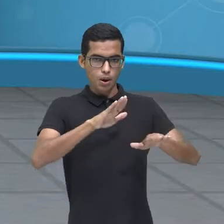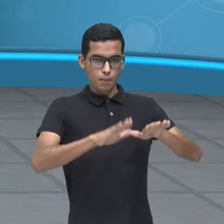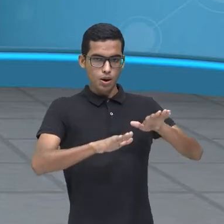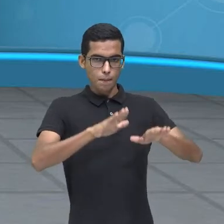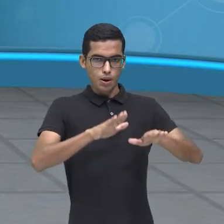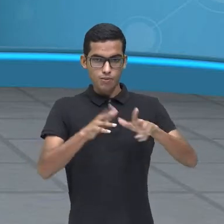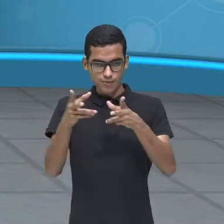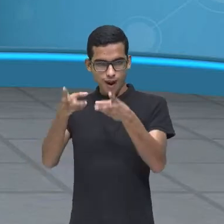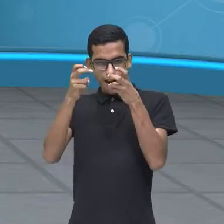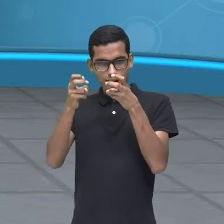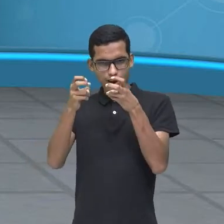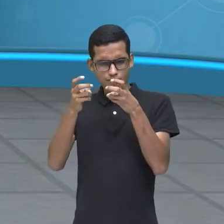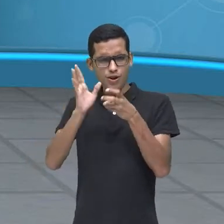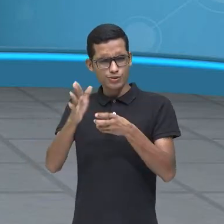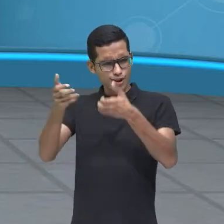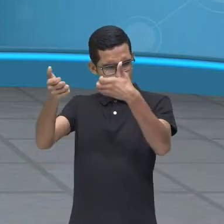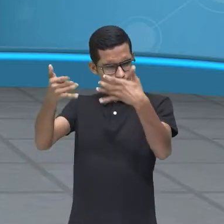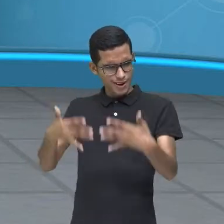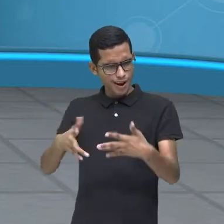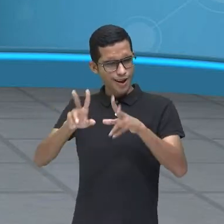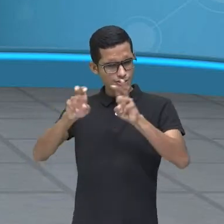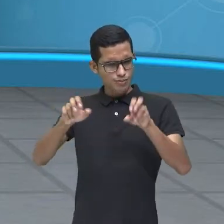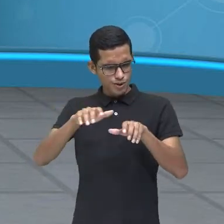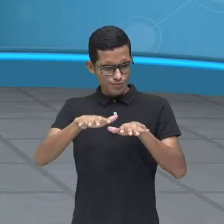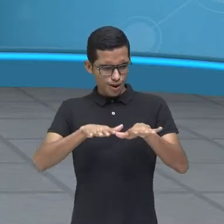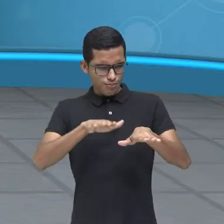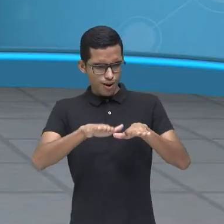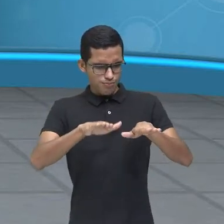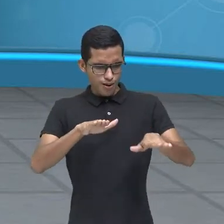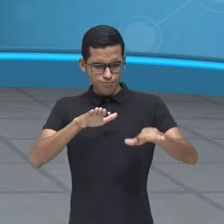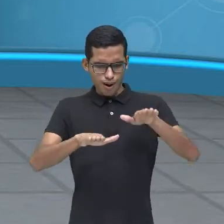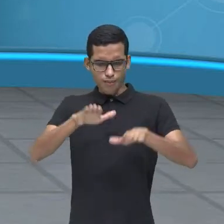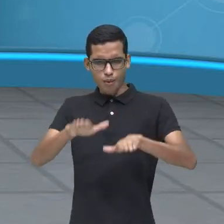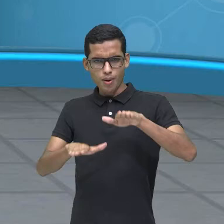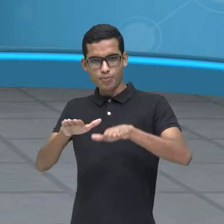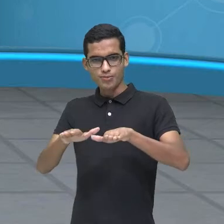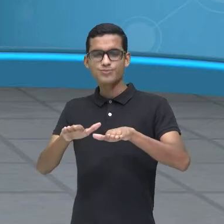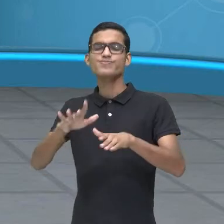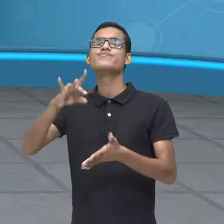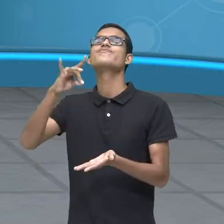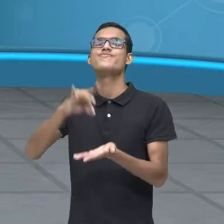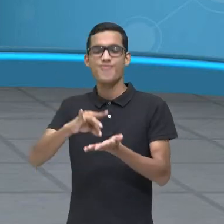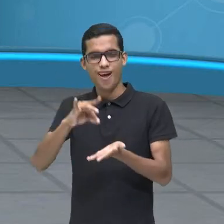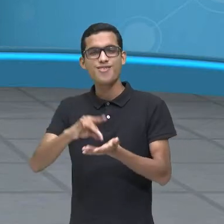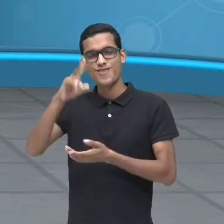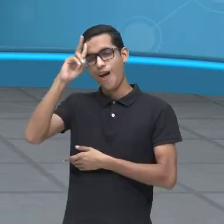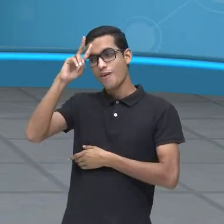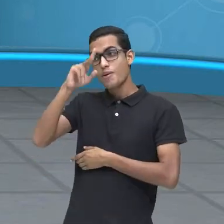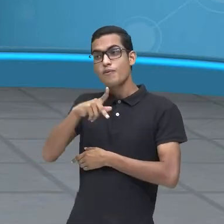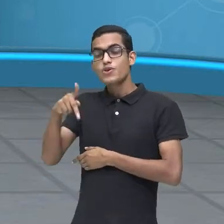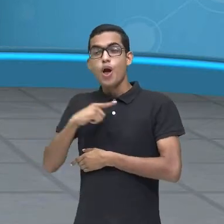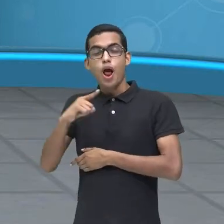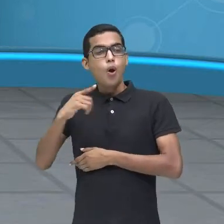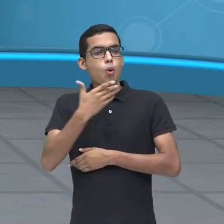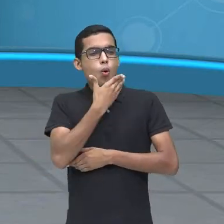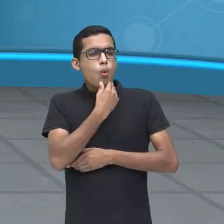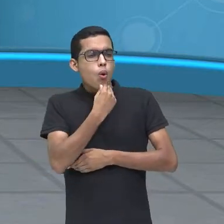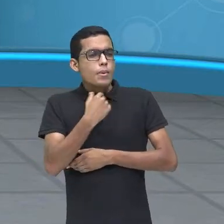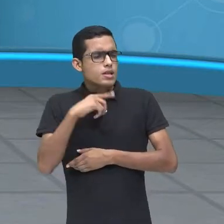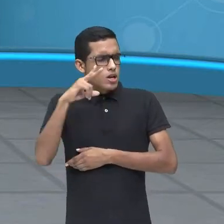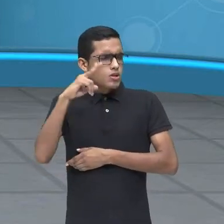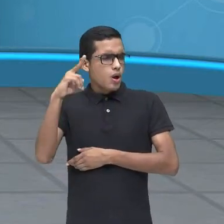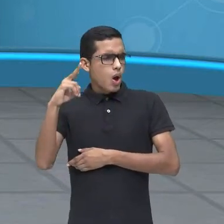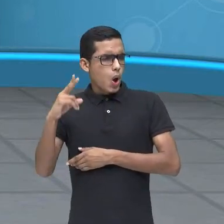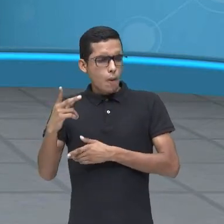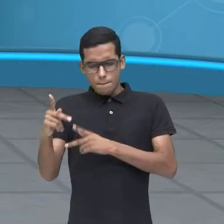deles. Eu falei alguma coisa sobre movimentação dos pés, não falei? Ah, é verdade, professora. O homem pré-histórico, ele batia os pés e